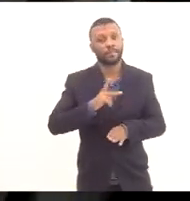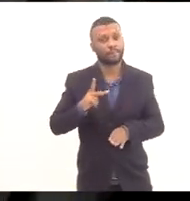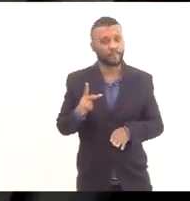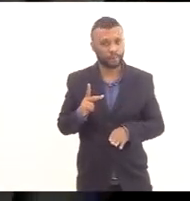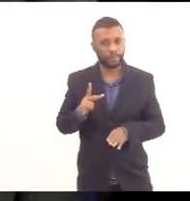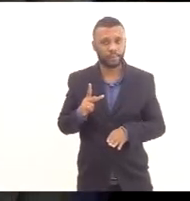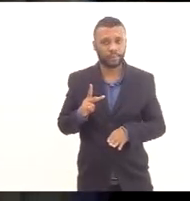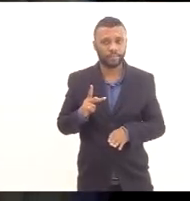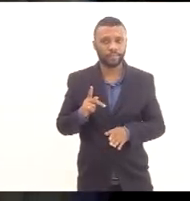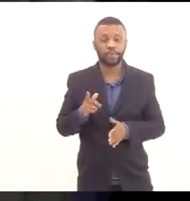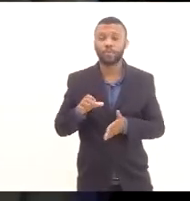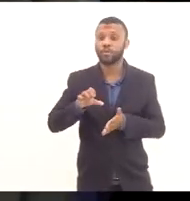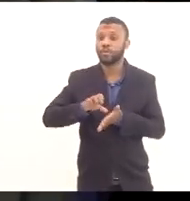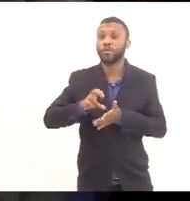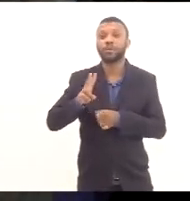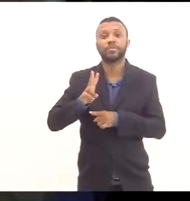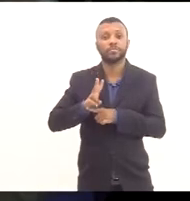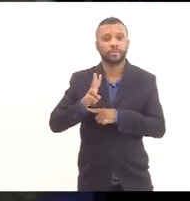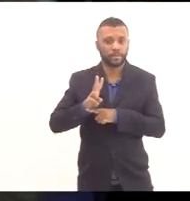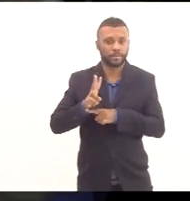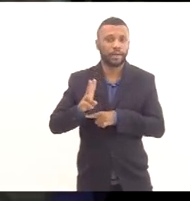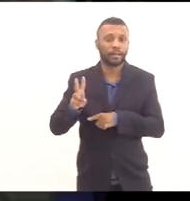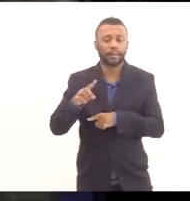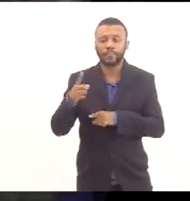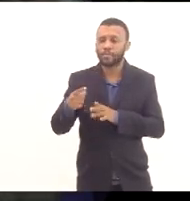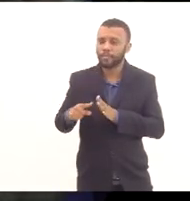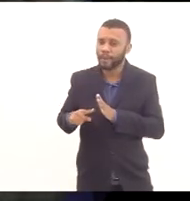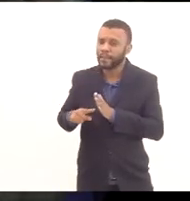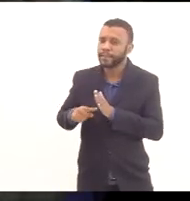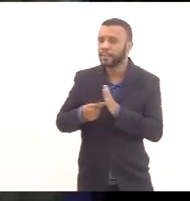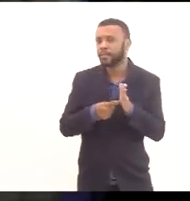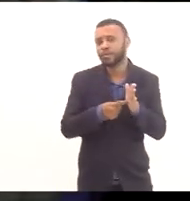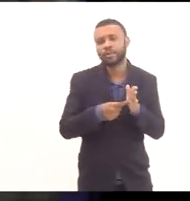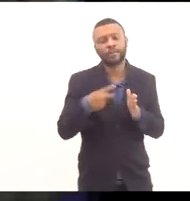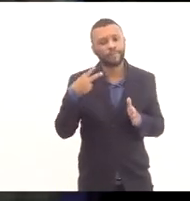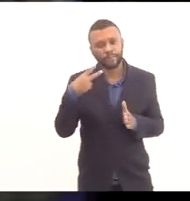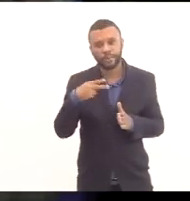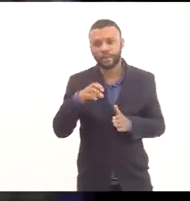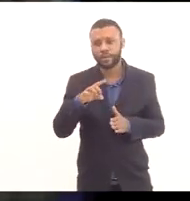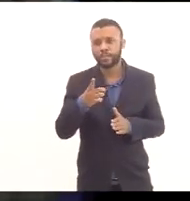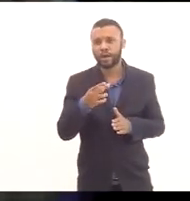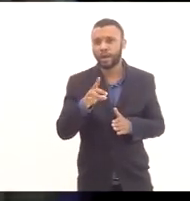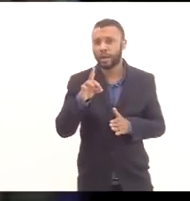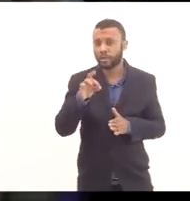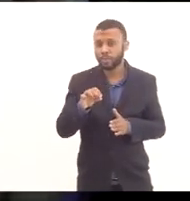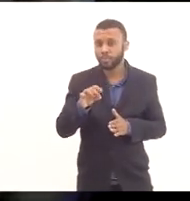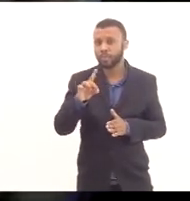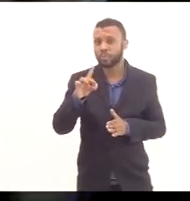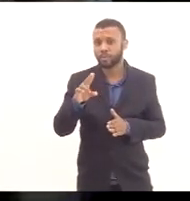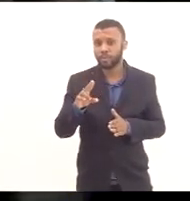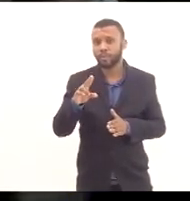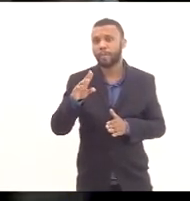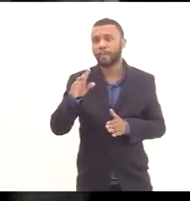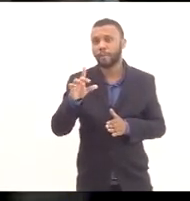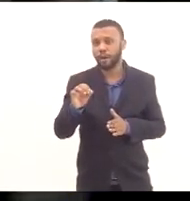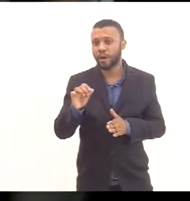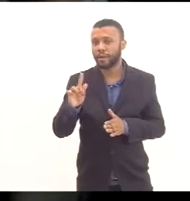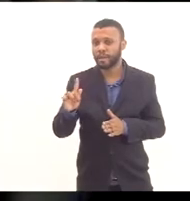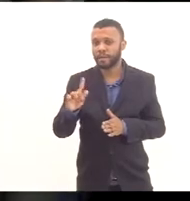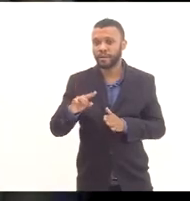do núcleo tela depois de uma denúncia que o vereador Eduardo do blog nos pés